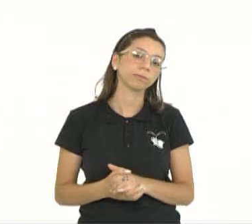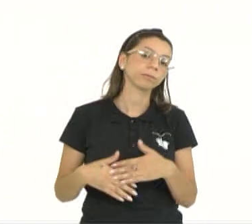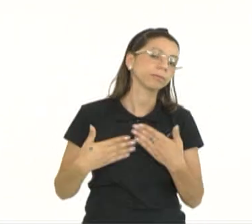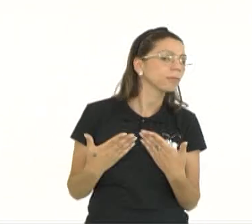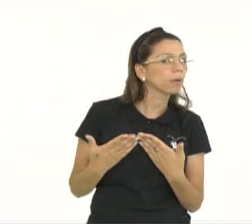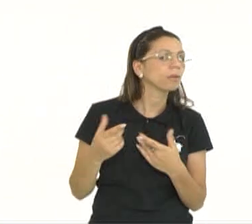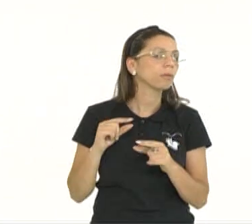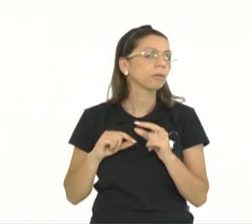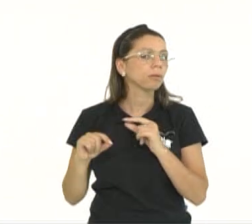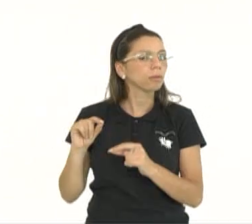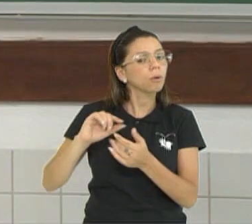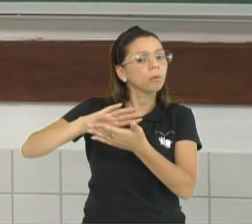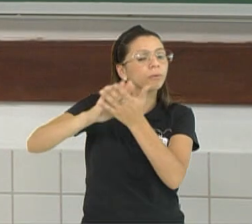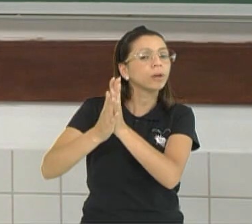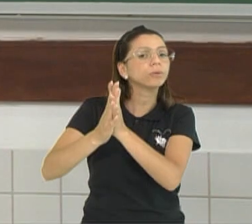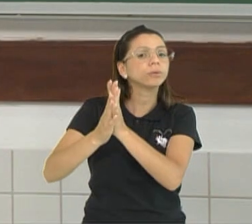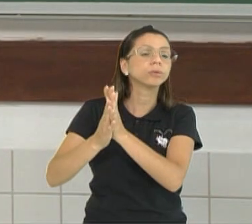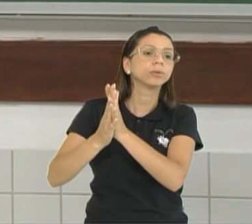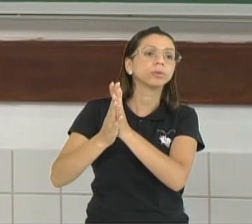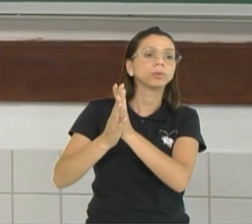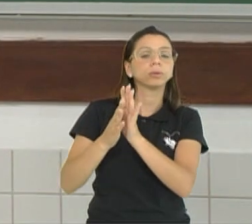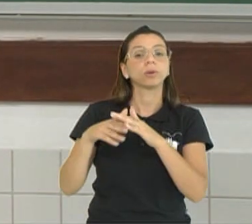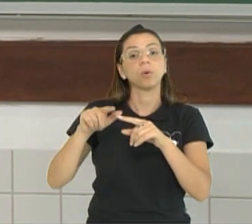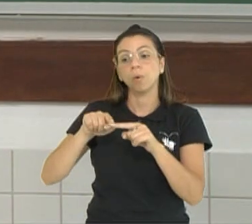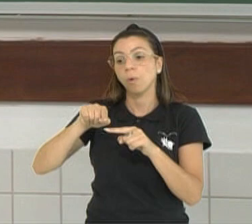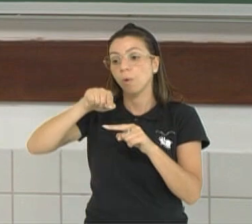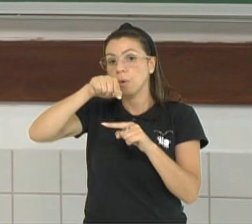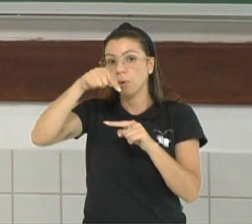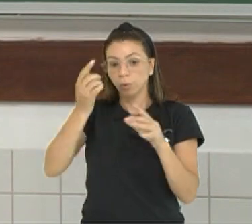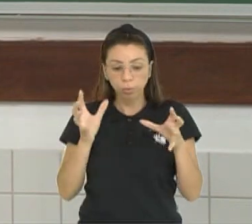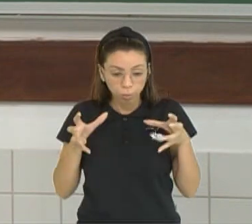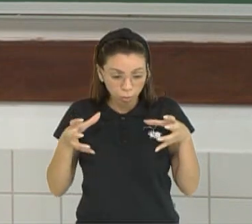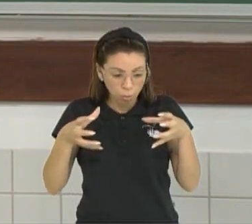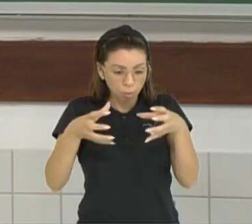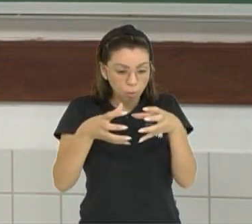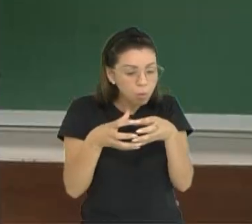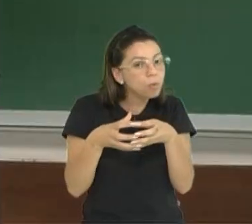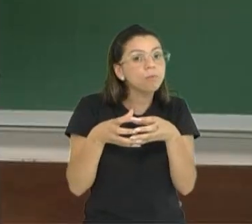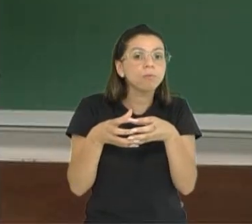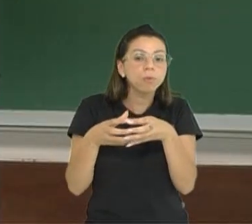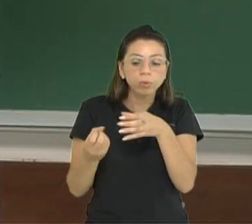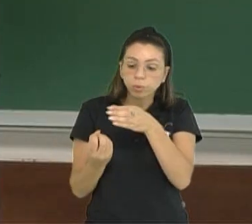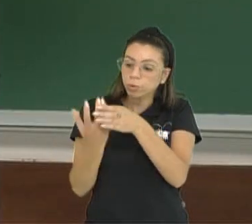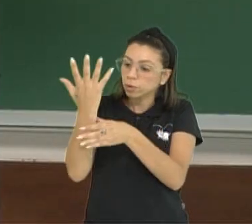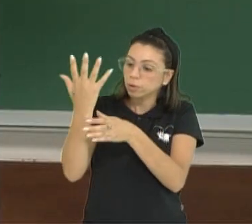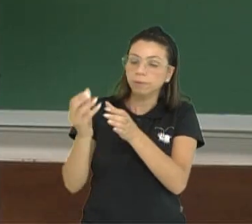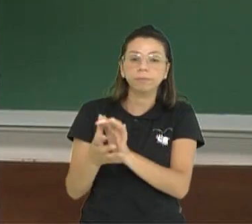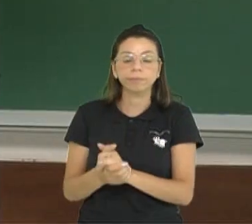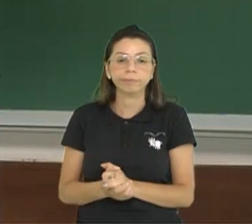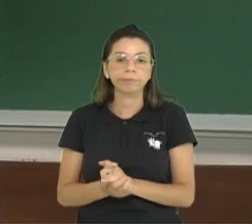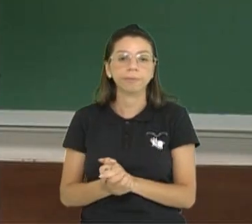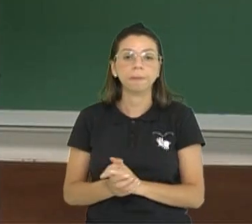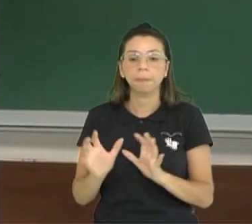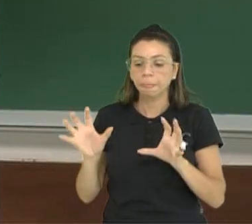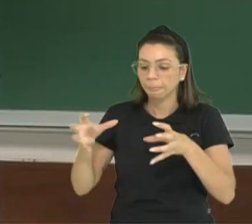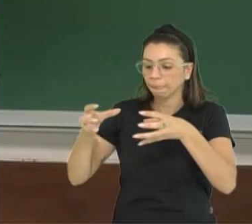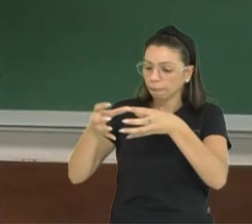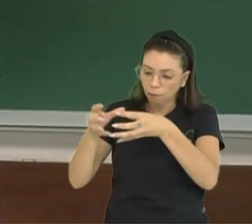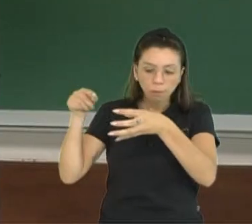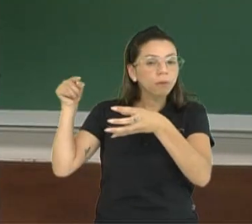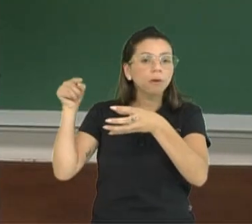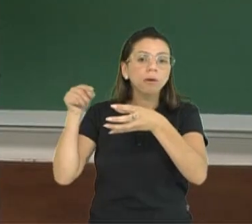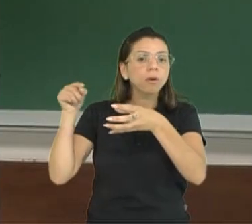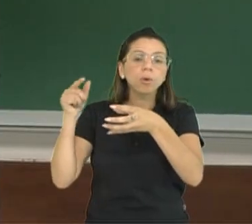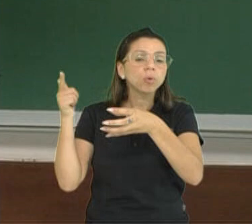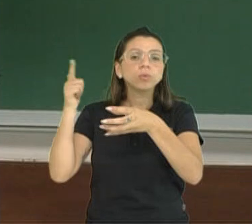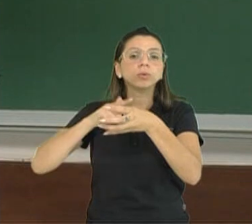Homo erectus vai ser extinto? Quando uma outra espécie Homo vai se destacar. Ela se destaca porque ela conseguia